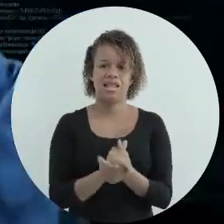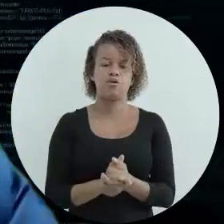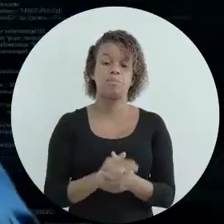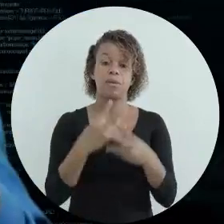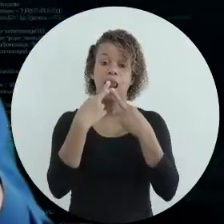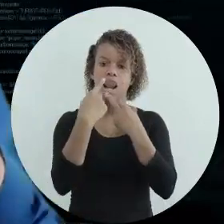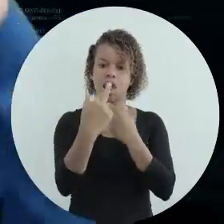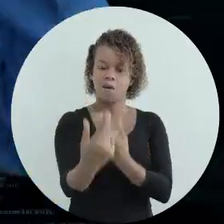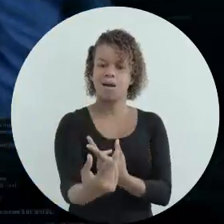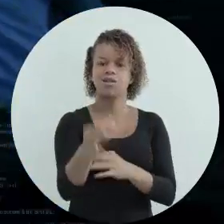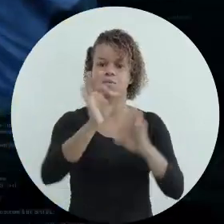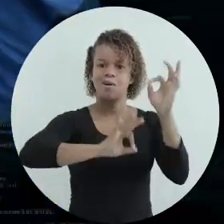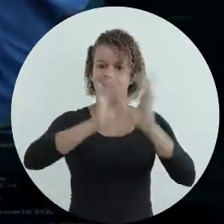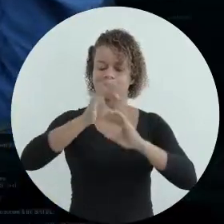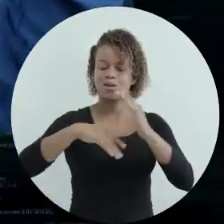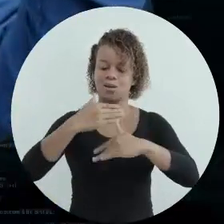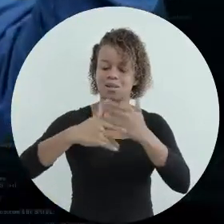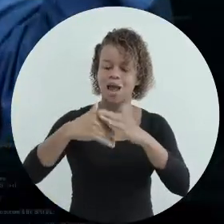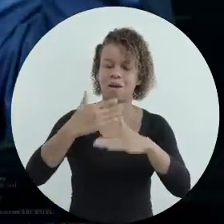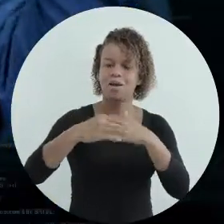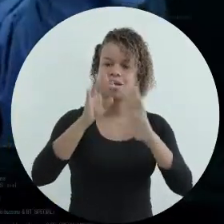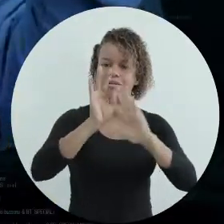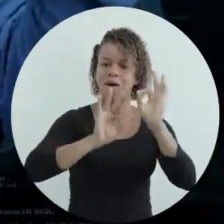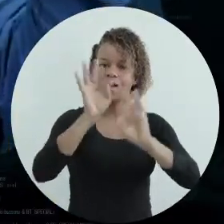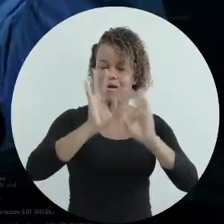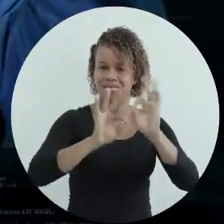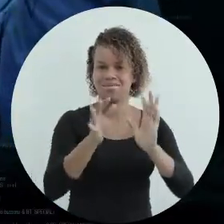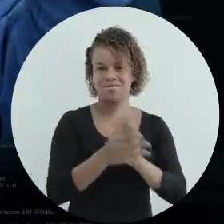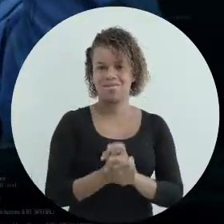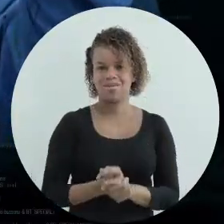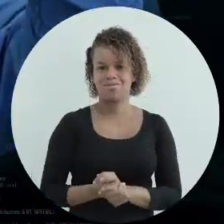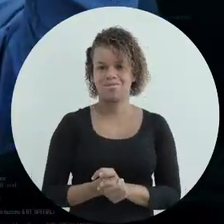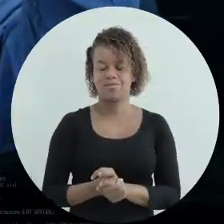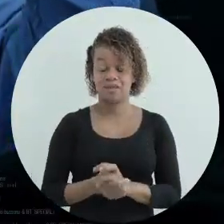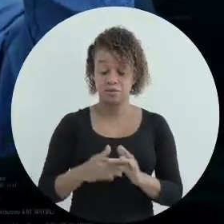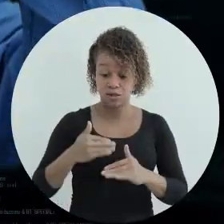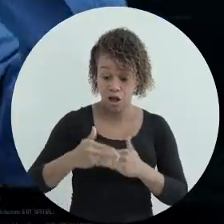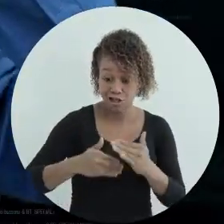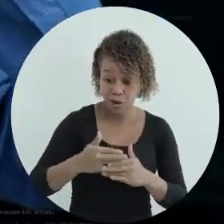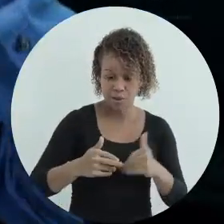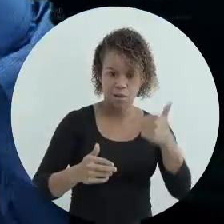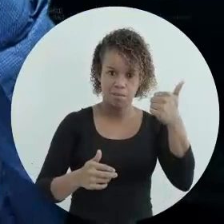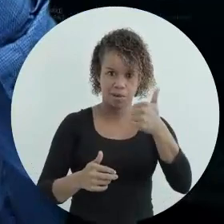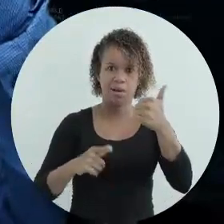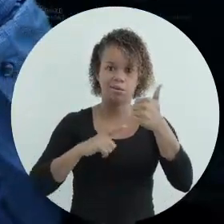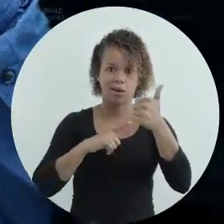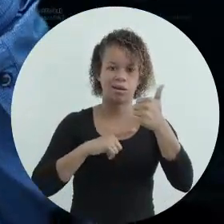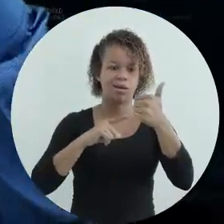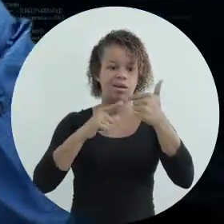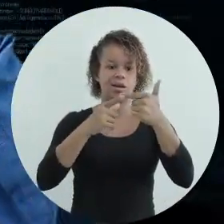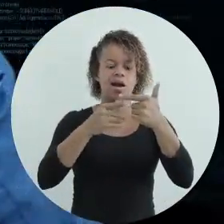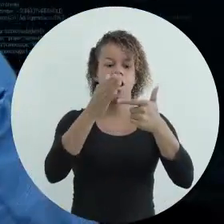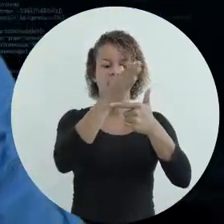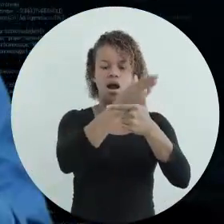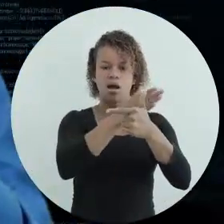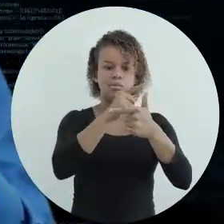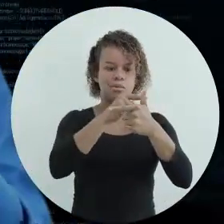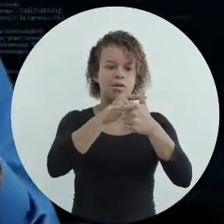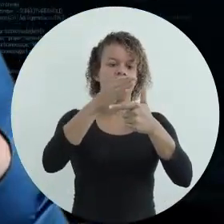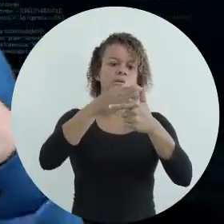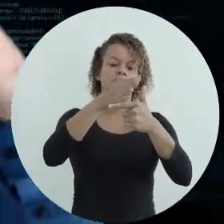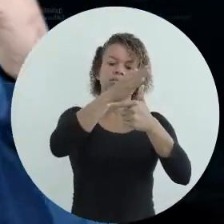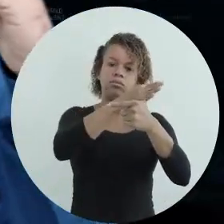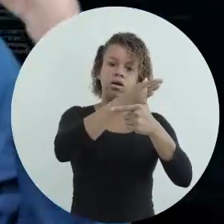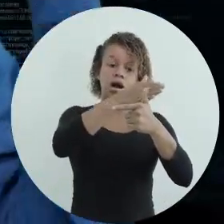uma sequência de ordens. Se é uma sequência, o primeiro tem que vir antes do segundo, que tem que vir antes do